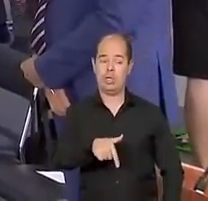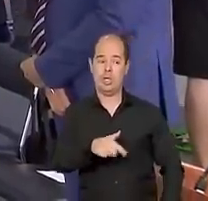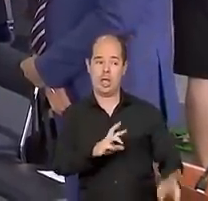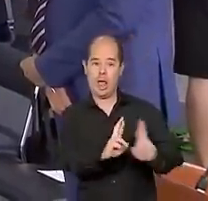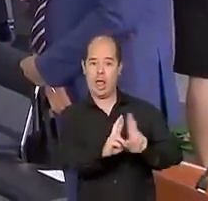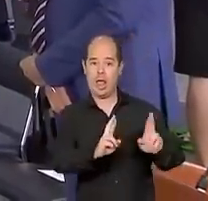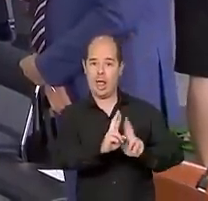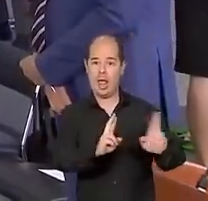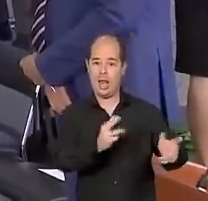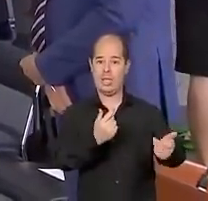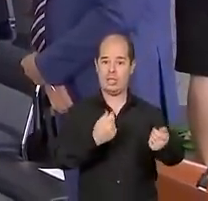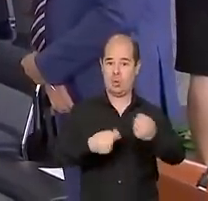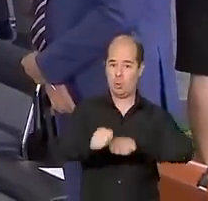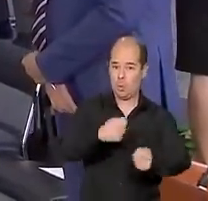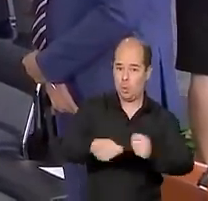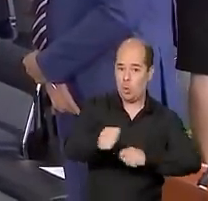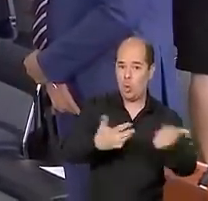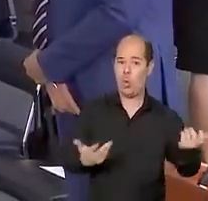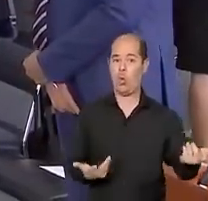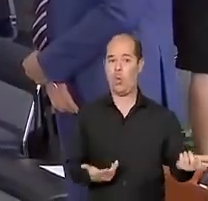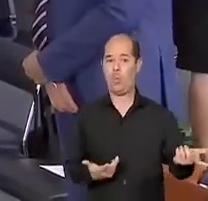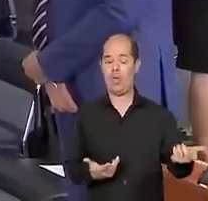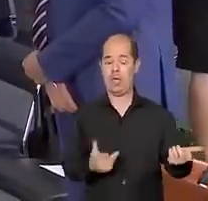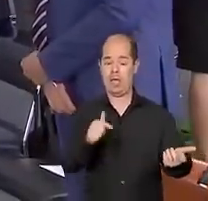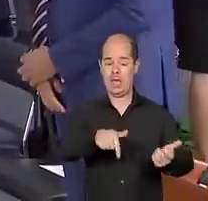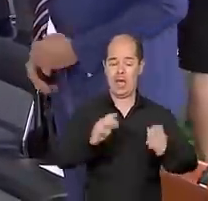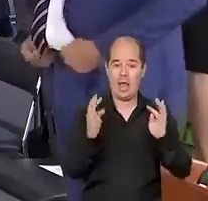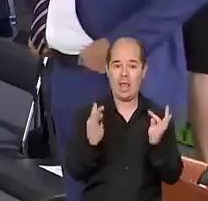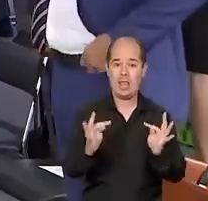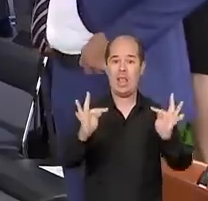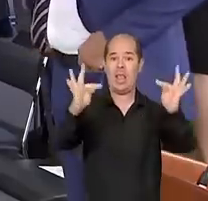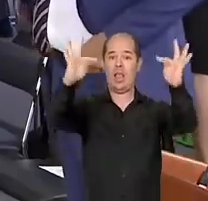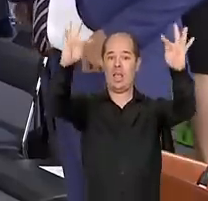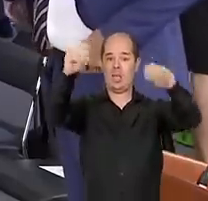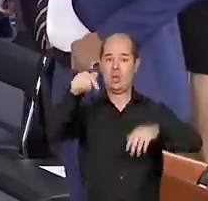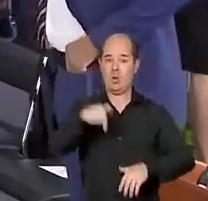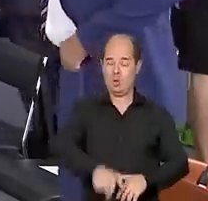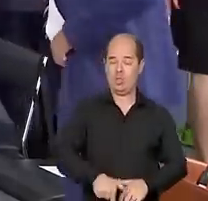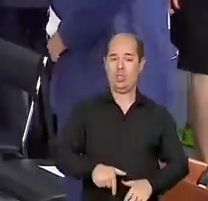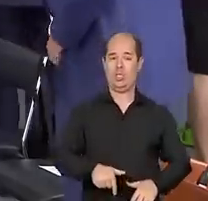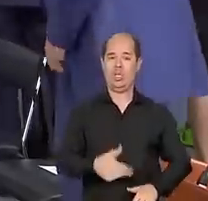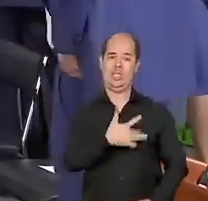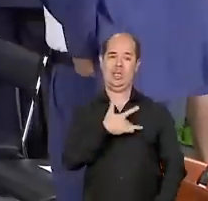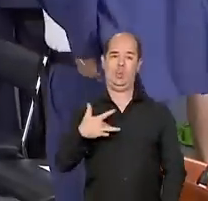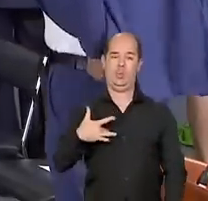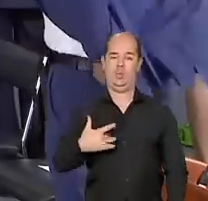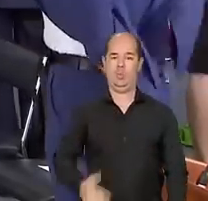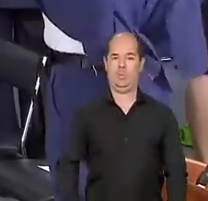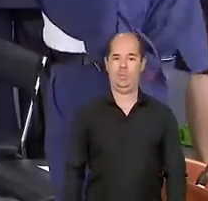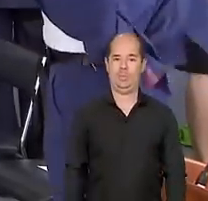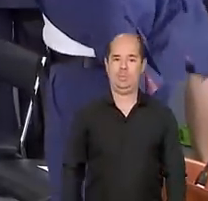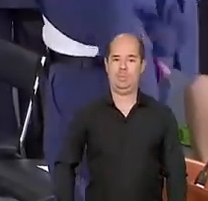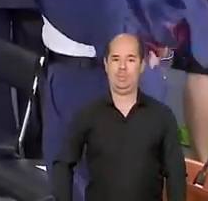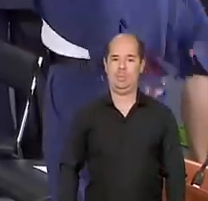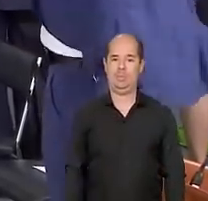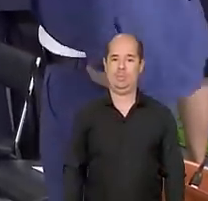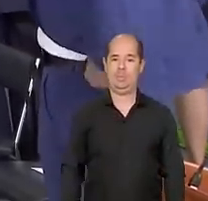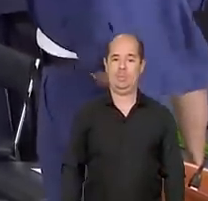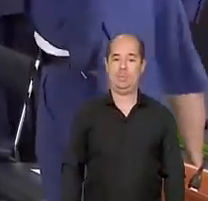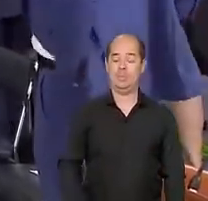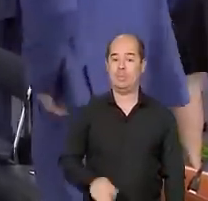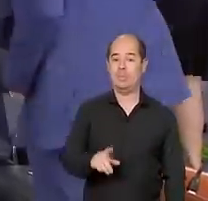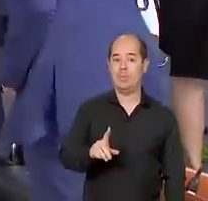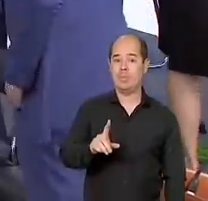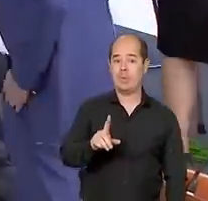e políticas voltadas para a inovação e produção em saúde. A ideia